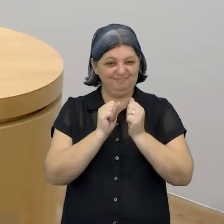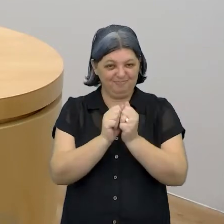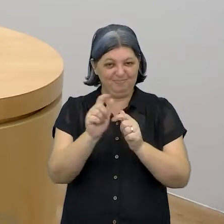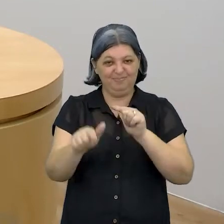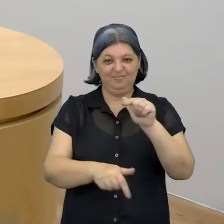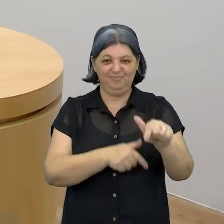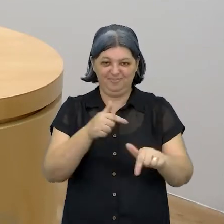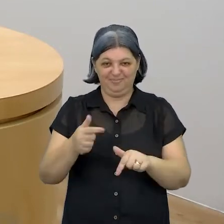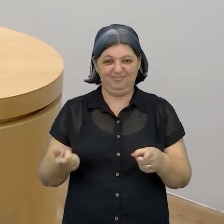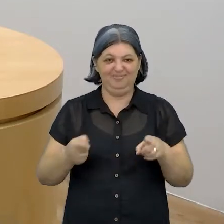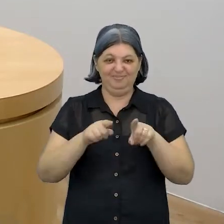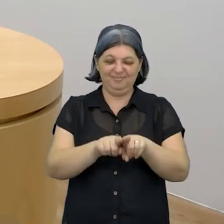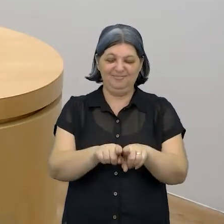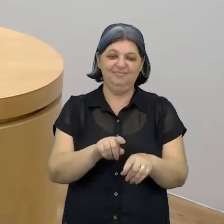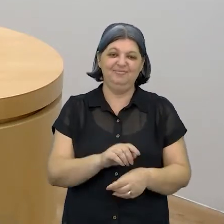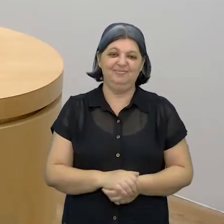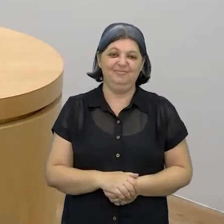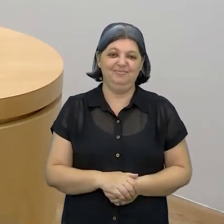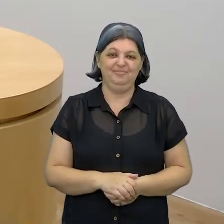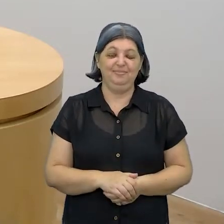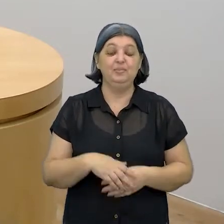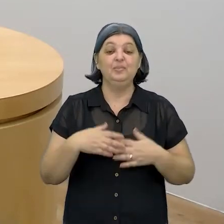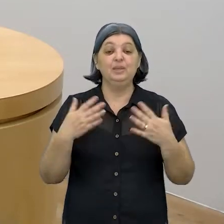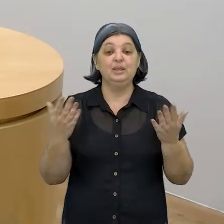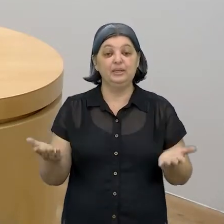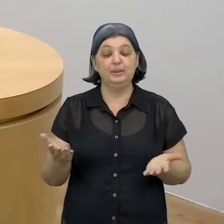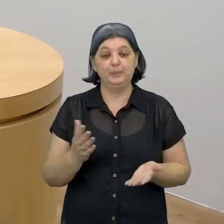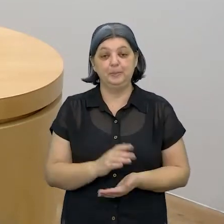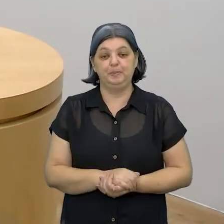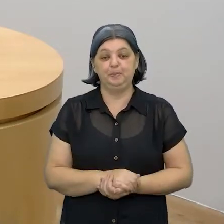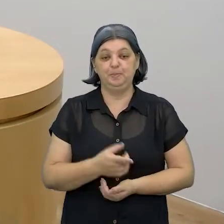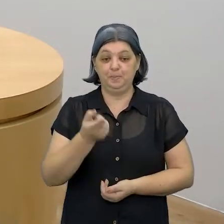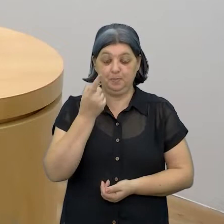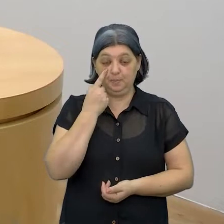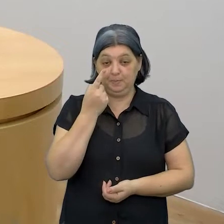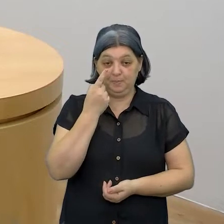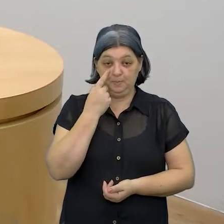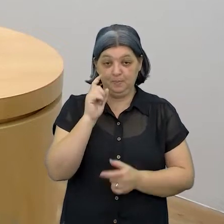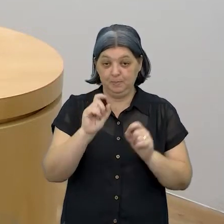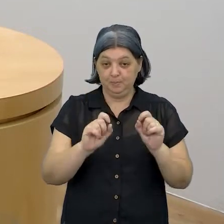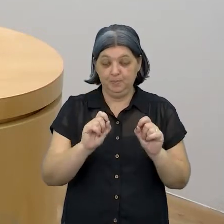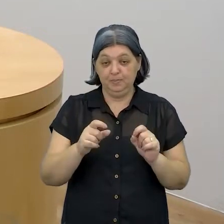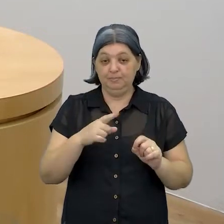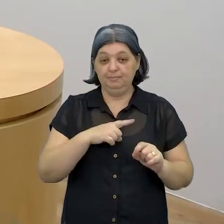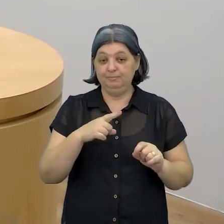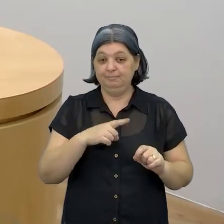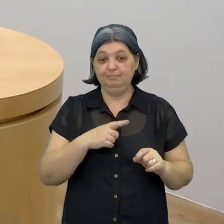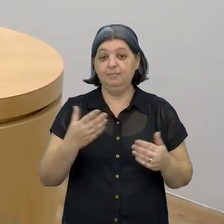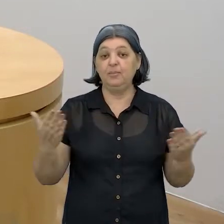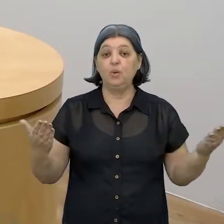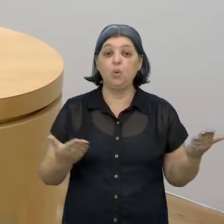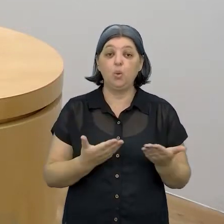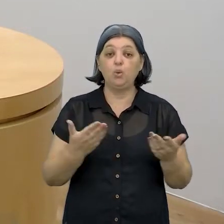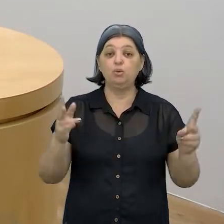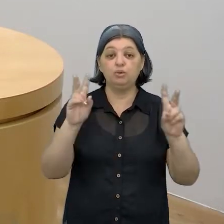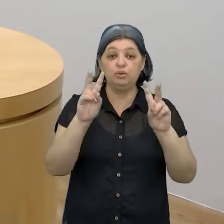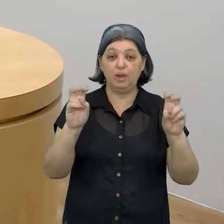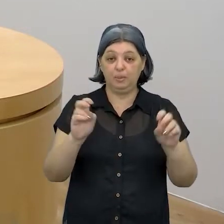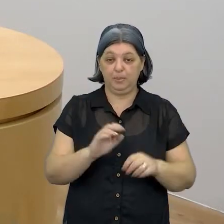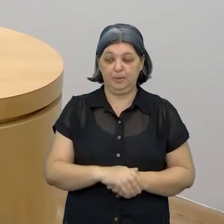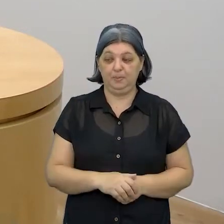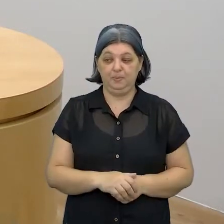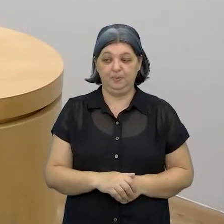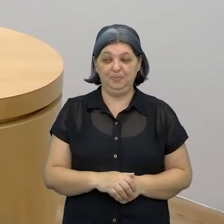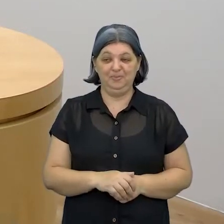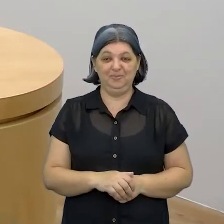trabalho parceiro. Bom, vamos ver aqui do que a gente vai tratar hoje, né, no nosso encontro,